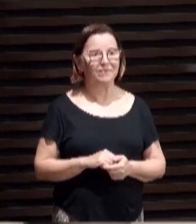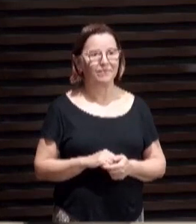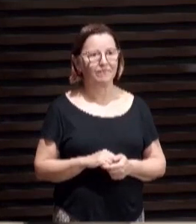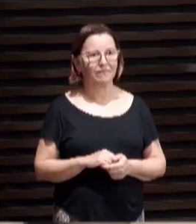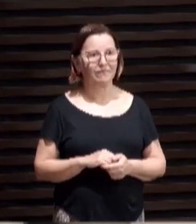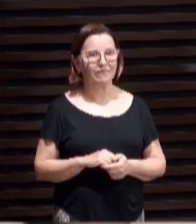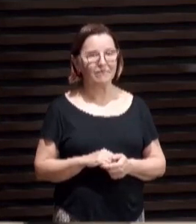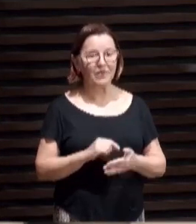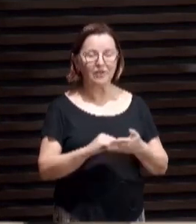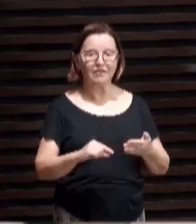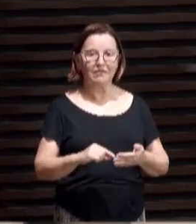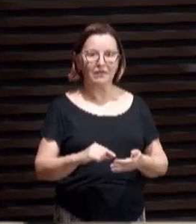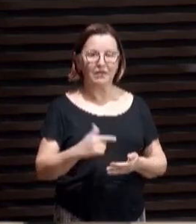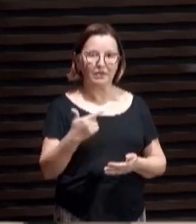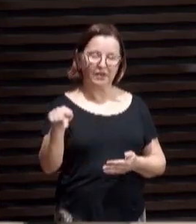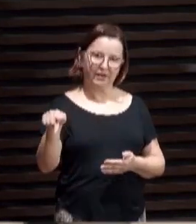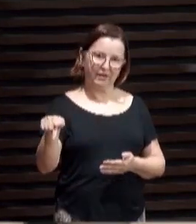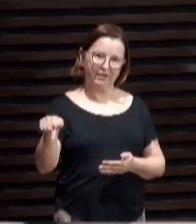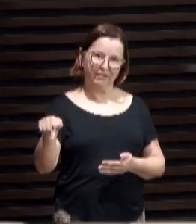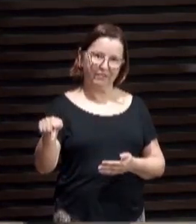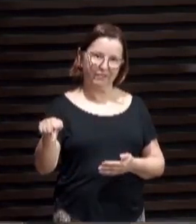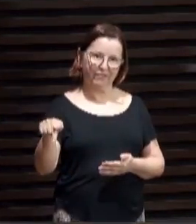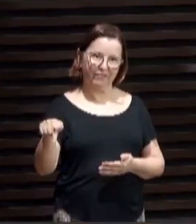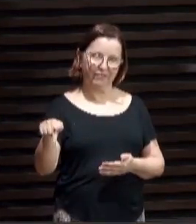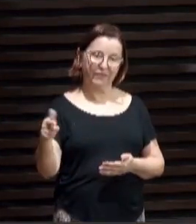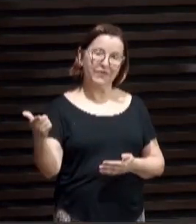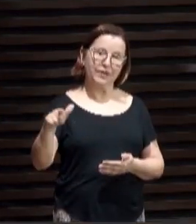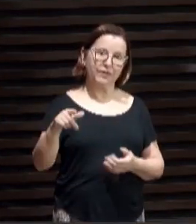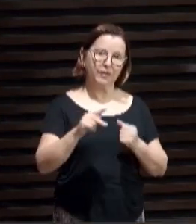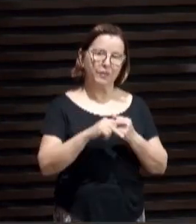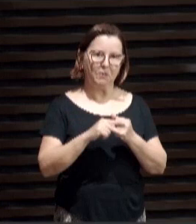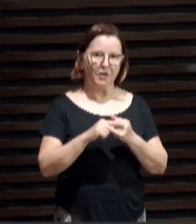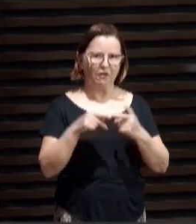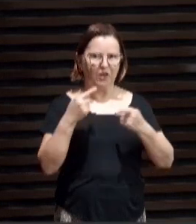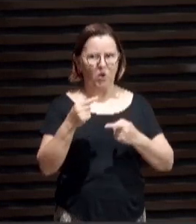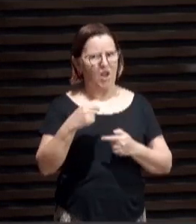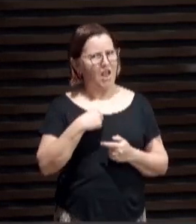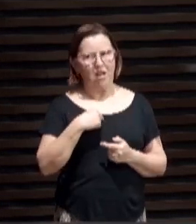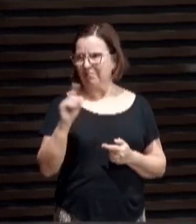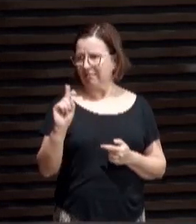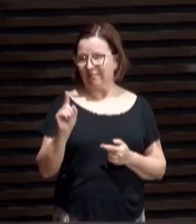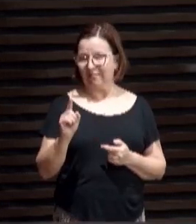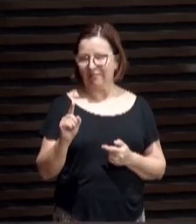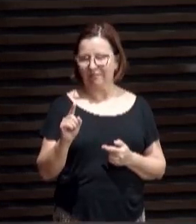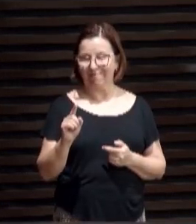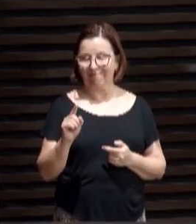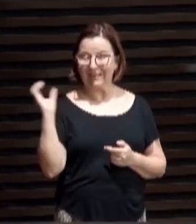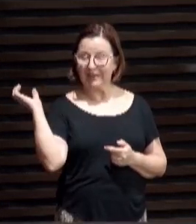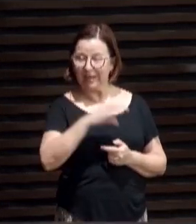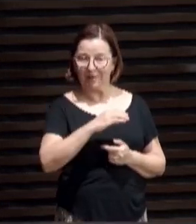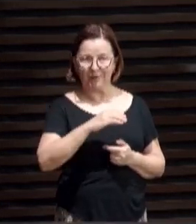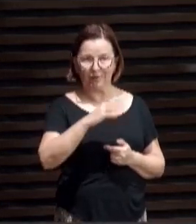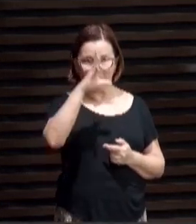E ao verso 27. De novo, Pedro o negou, e no mesmo instante cantou o galo.